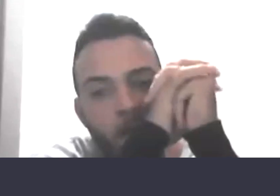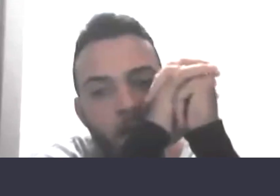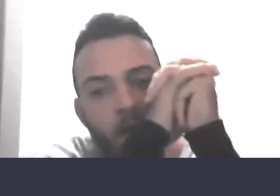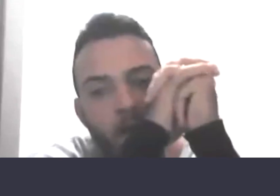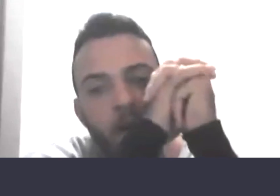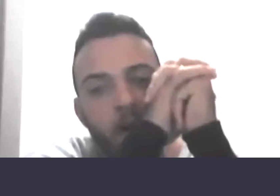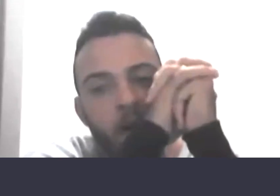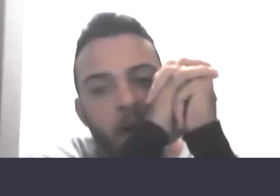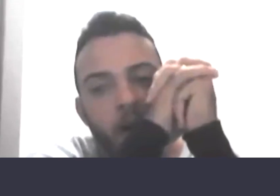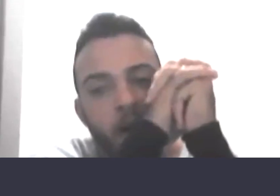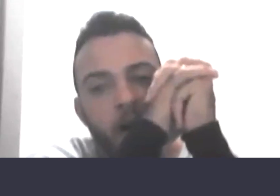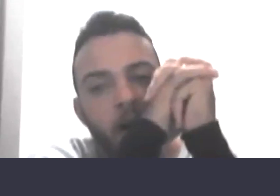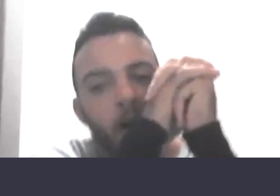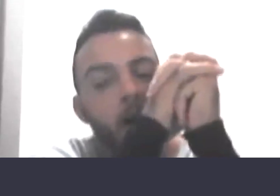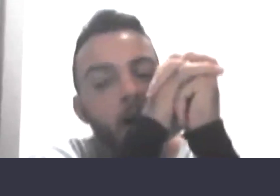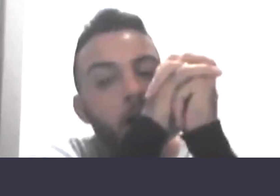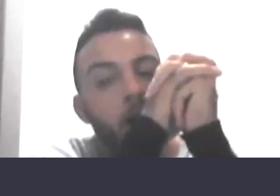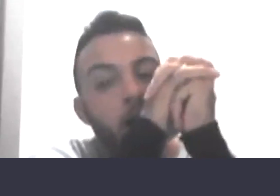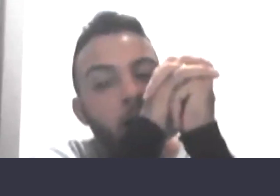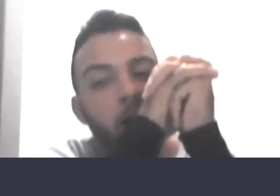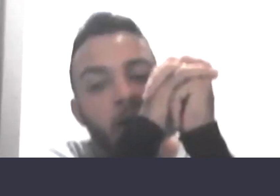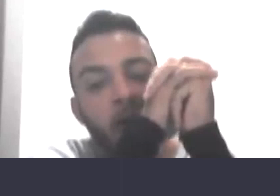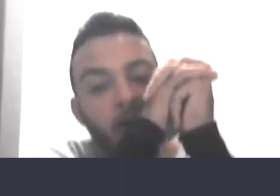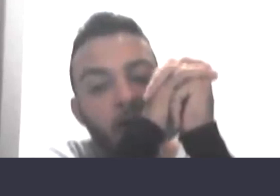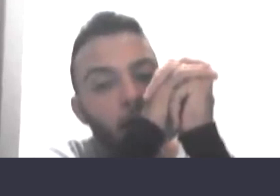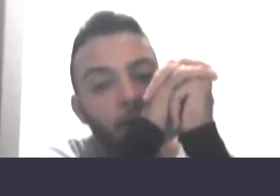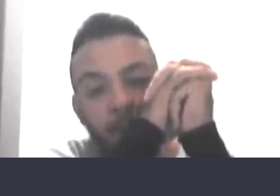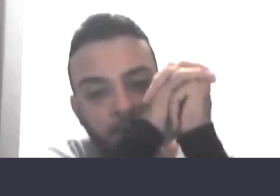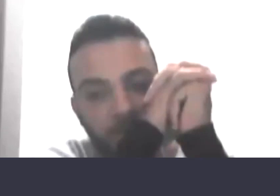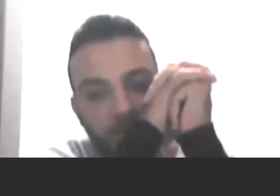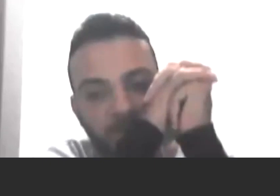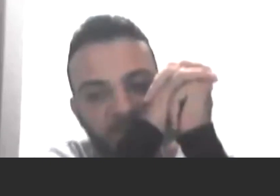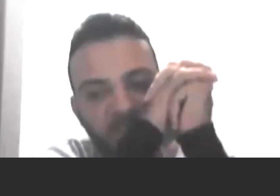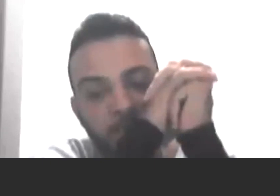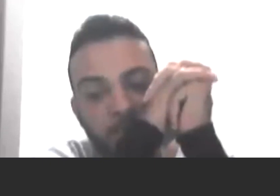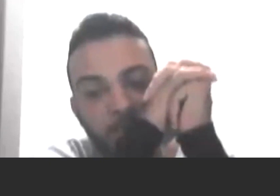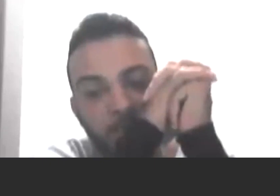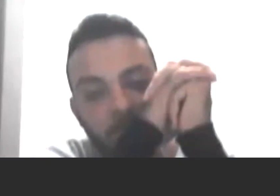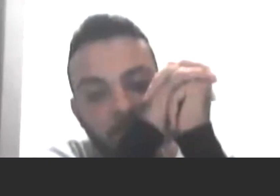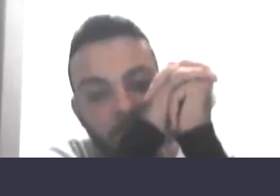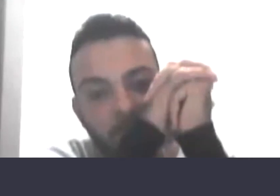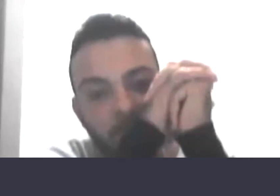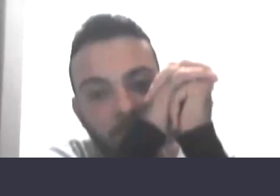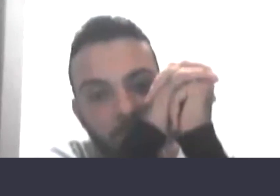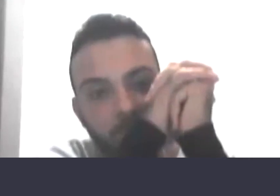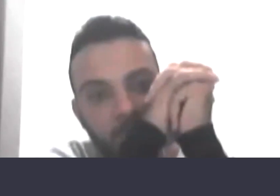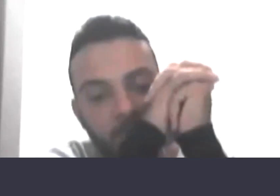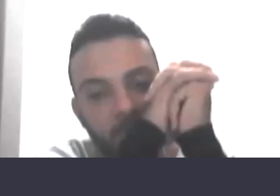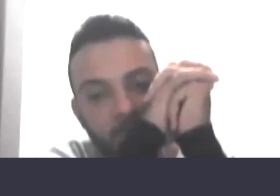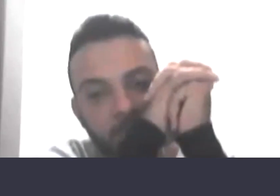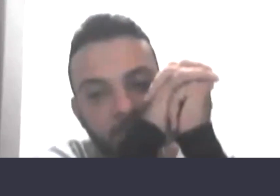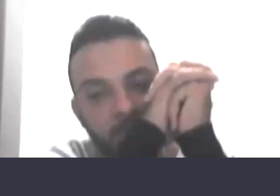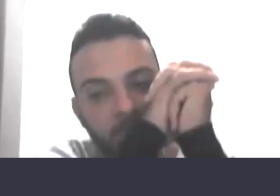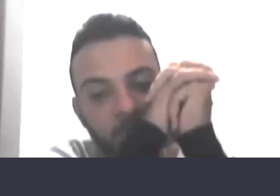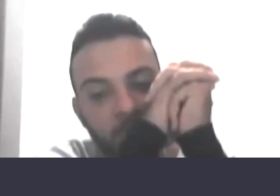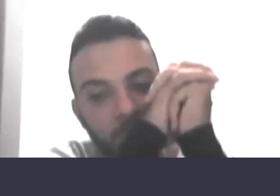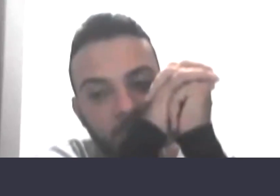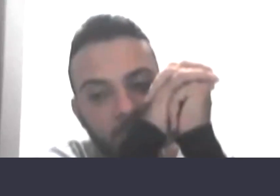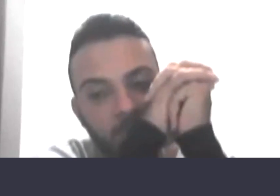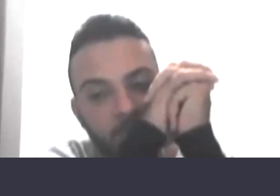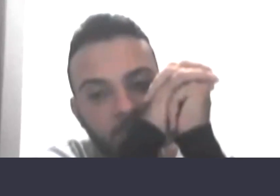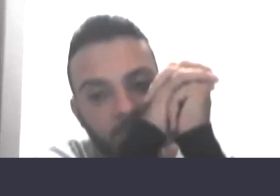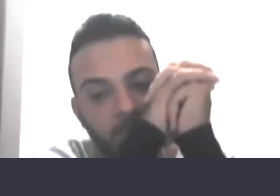grande. Aí já vai regular de jato ao mesmo tempo, a gente vai fazendo, um vai puxando o outro, né? Sim, por isso que a gente tem que